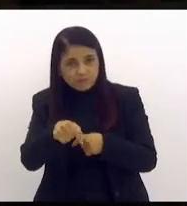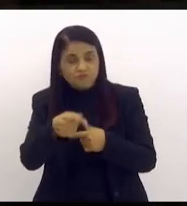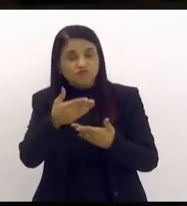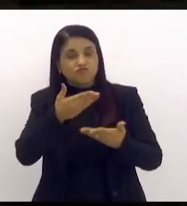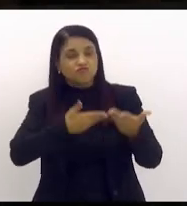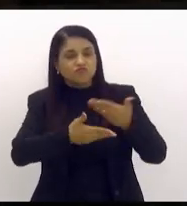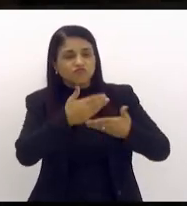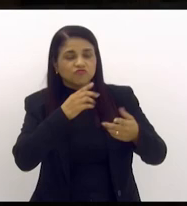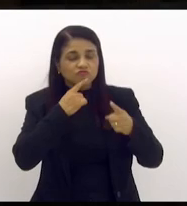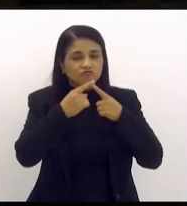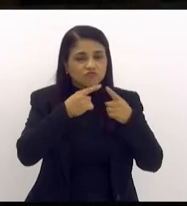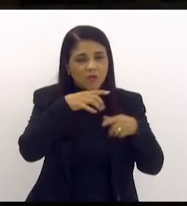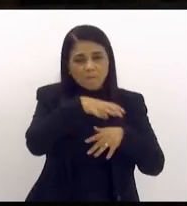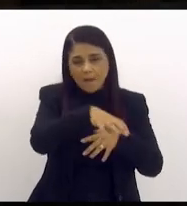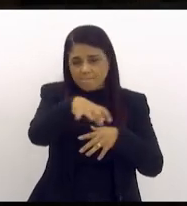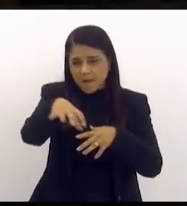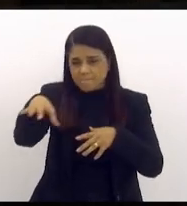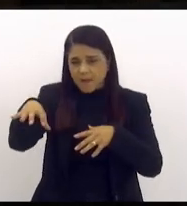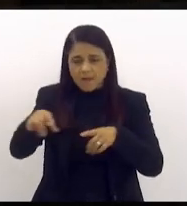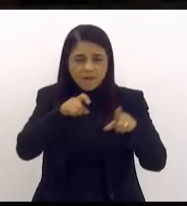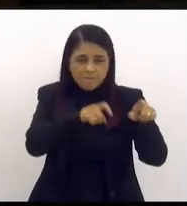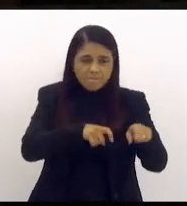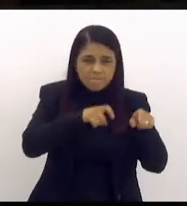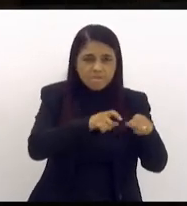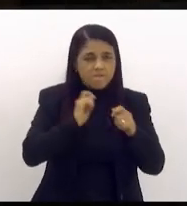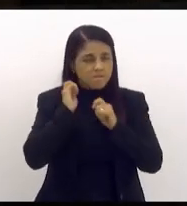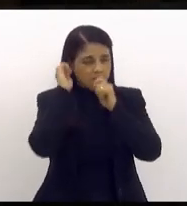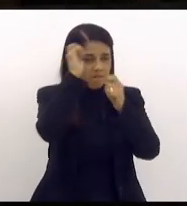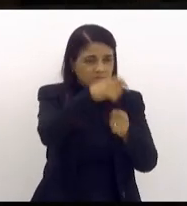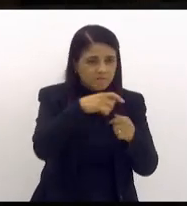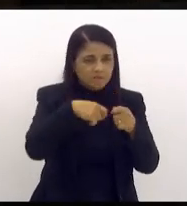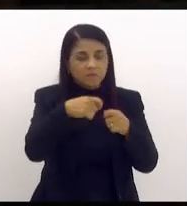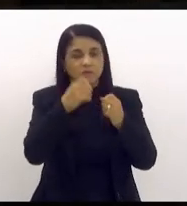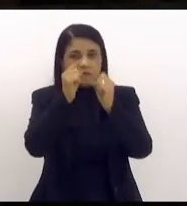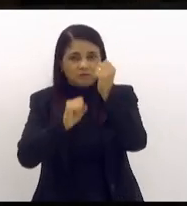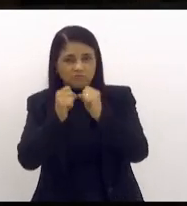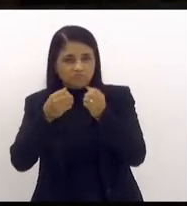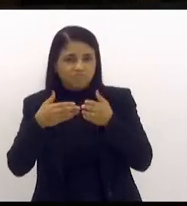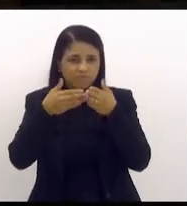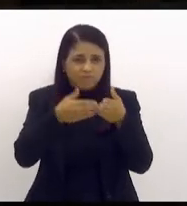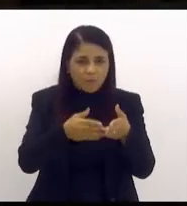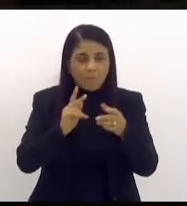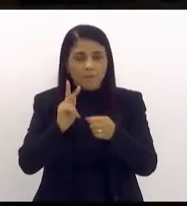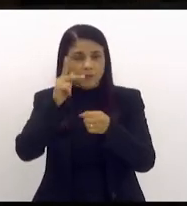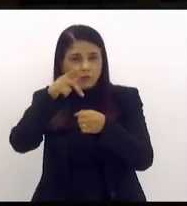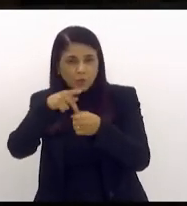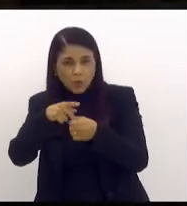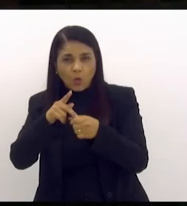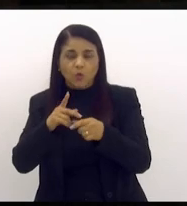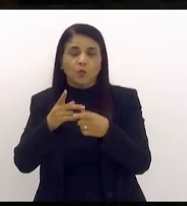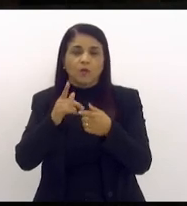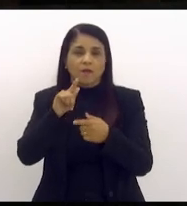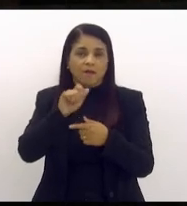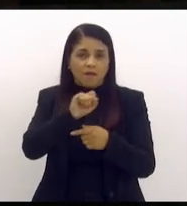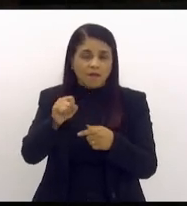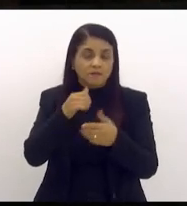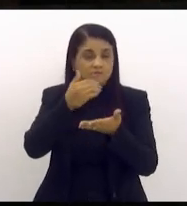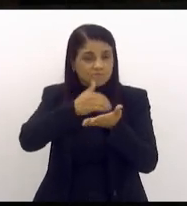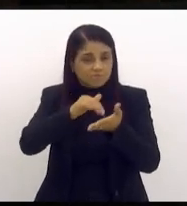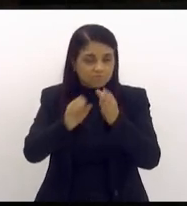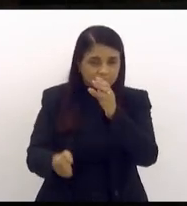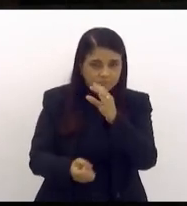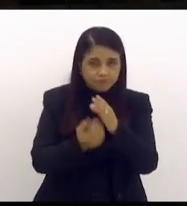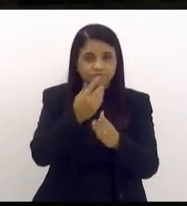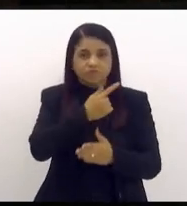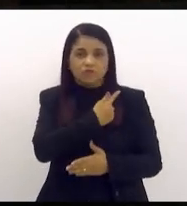áreas seja com a pesc com agricultura com a indústria naval com a indústria do petróleo do GS e a secretaria foi criada pelo Governador